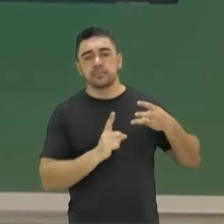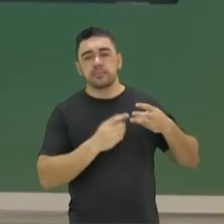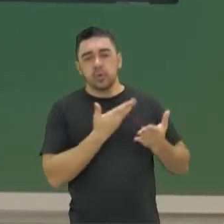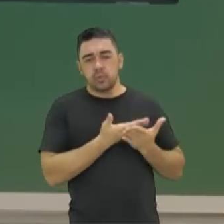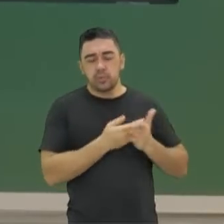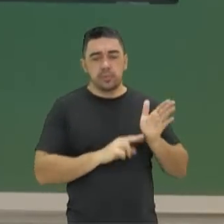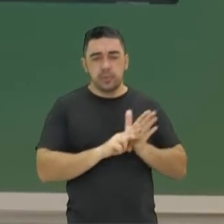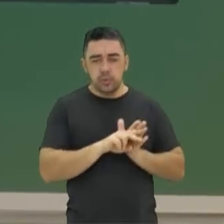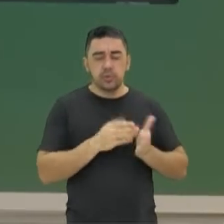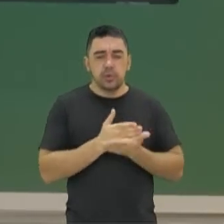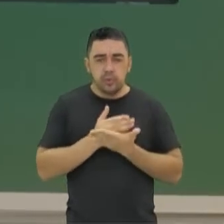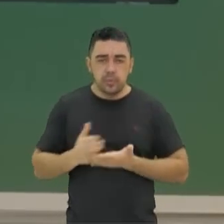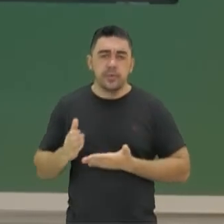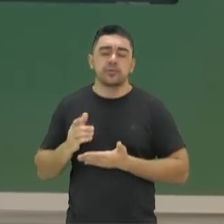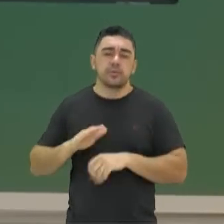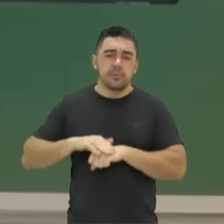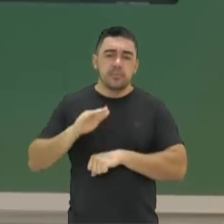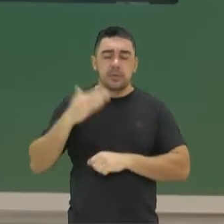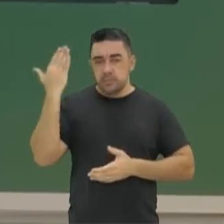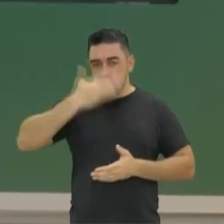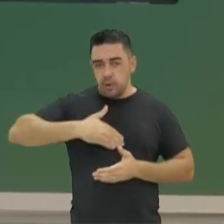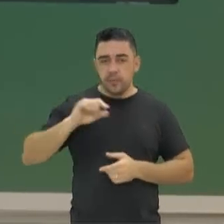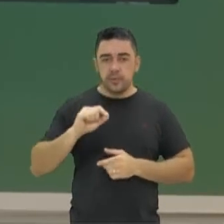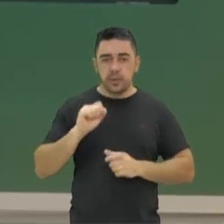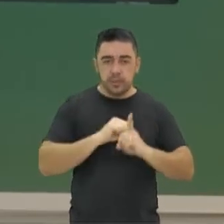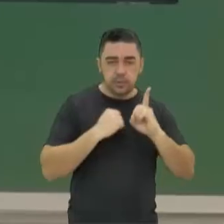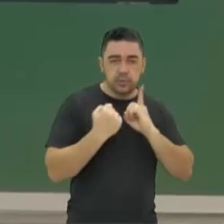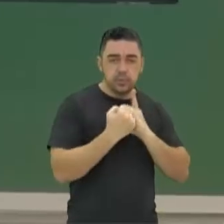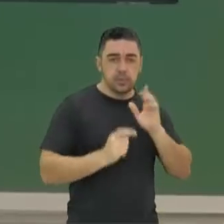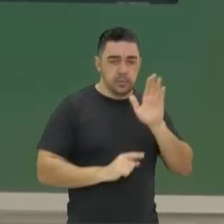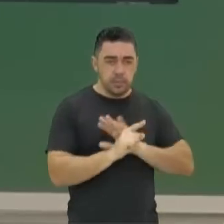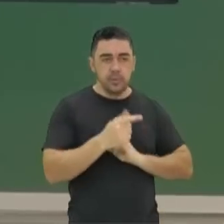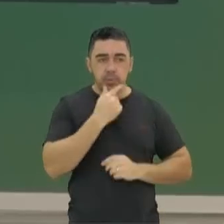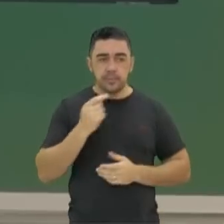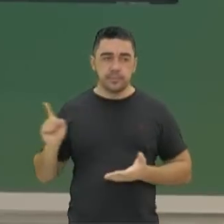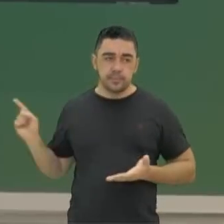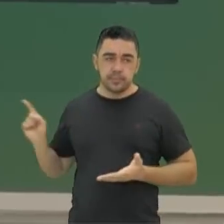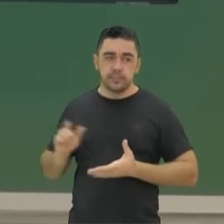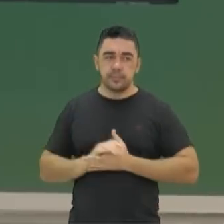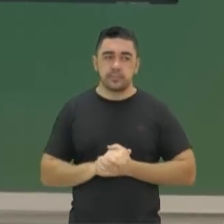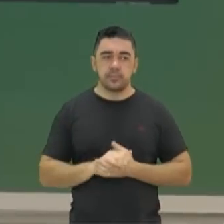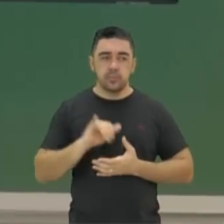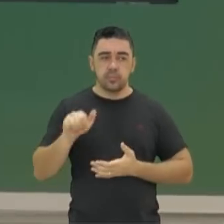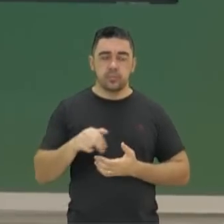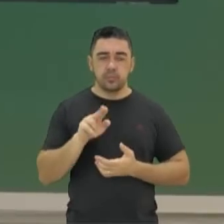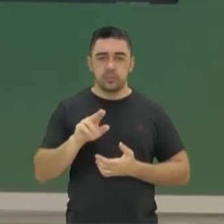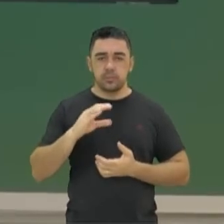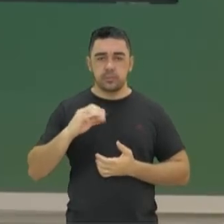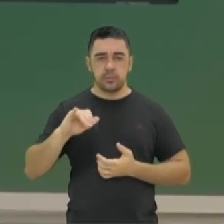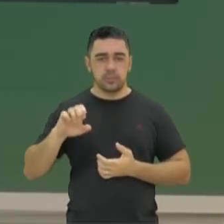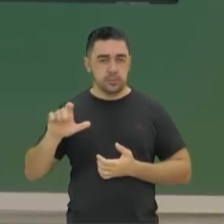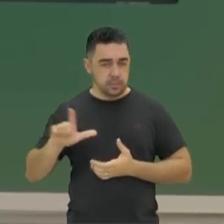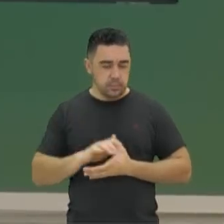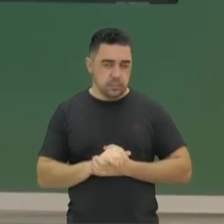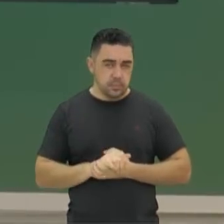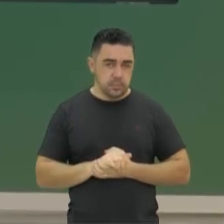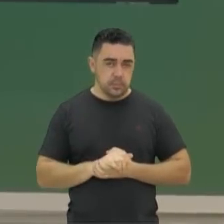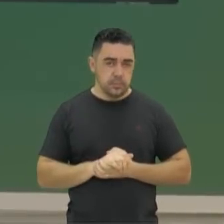de biologia começou a se tornar mais evidente para a sociedade? Perguntou o Jussiel. Olha, essa é uma pergunta bem bacana